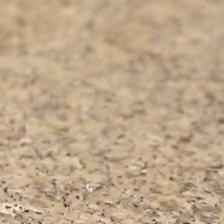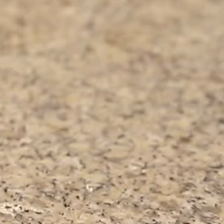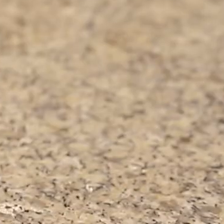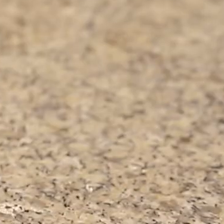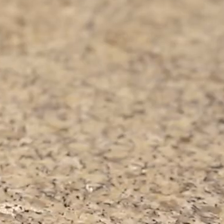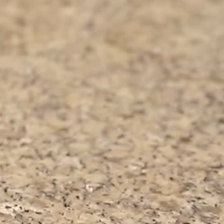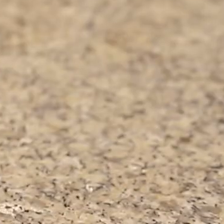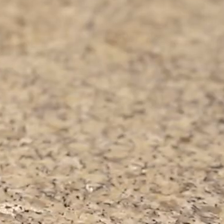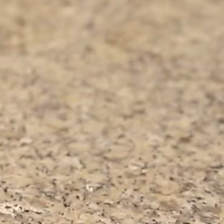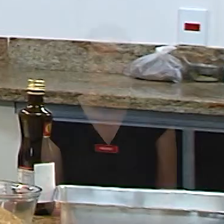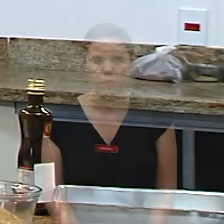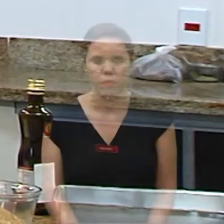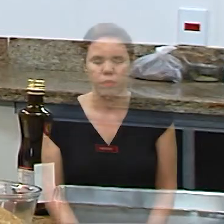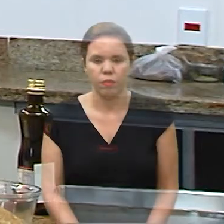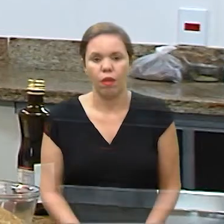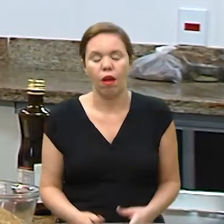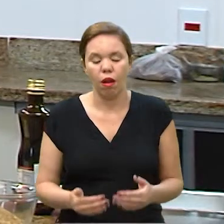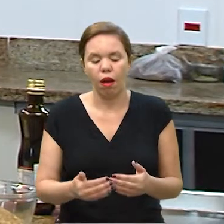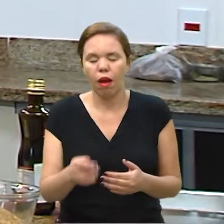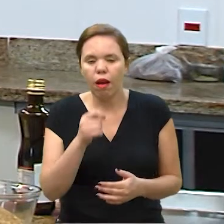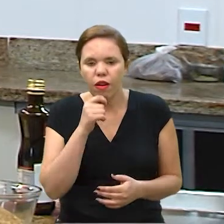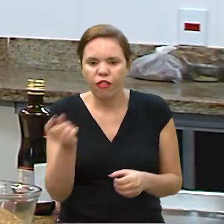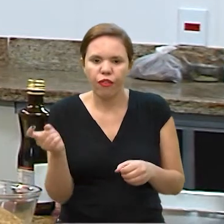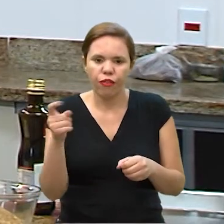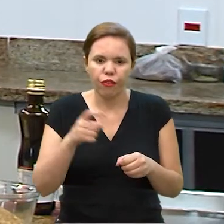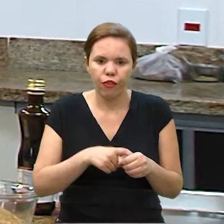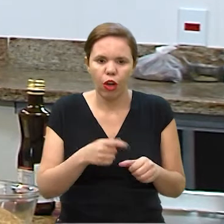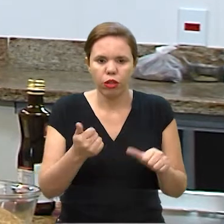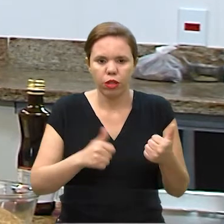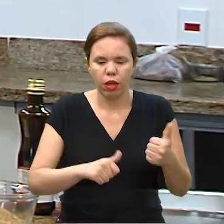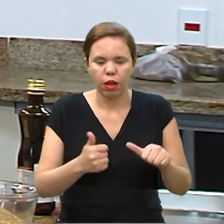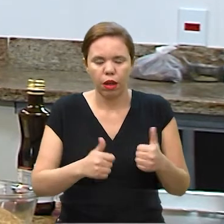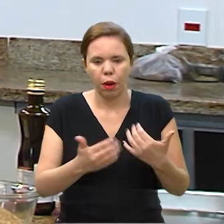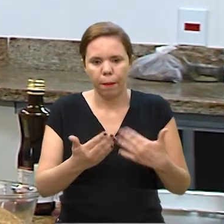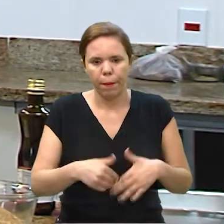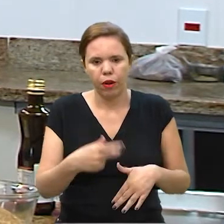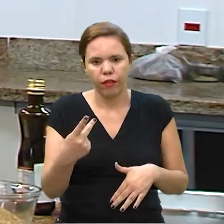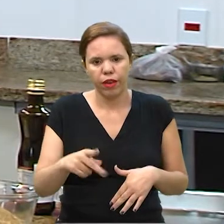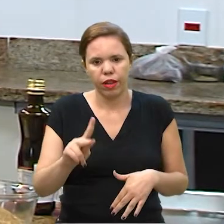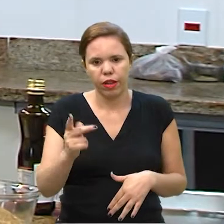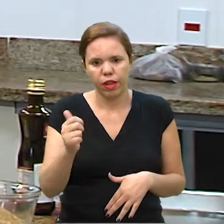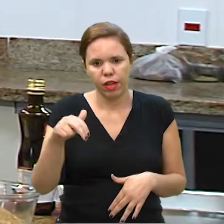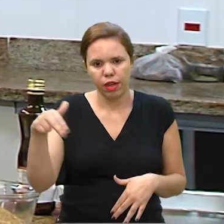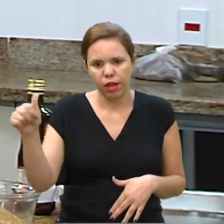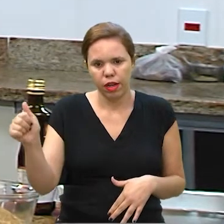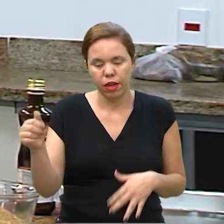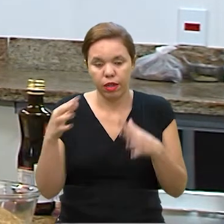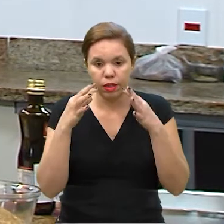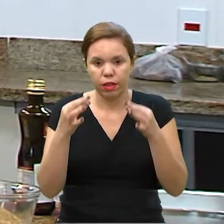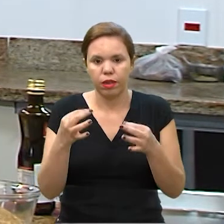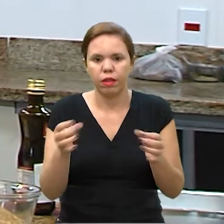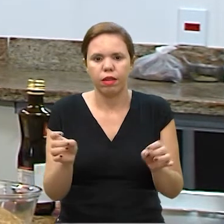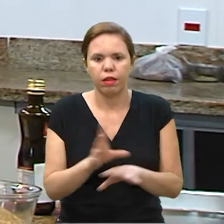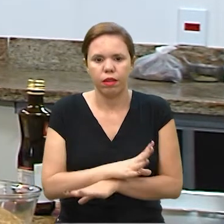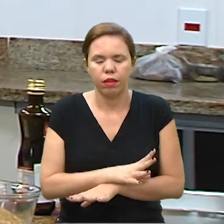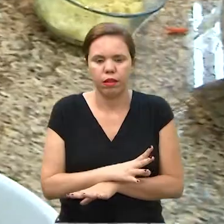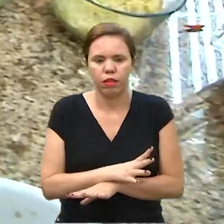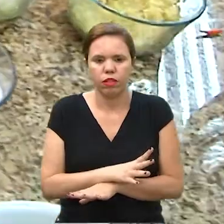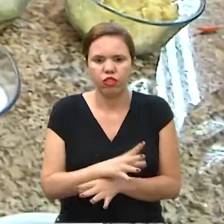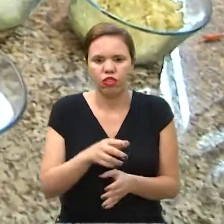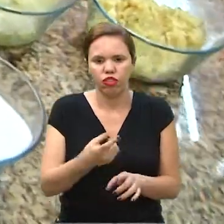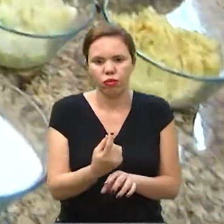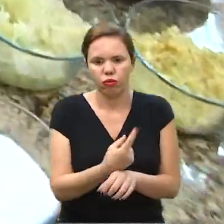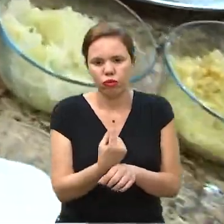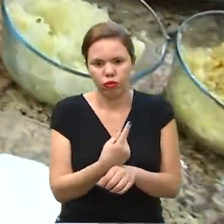de azeite. Enquanto isso, de volta à prova da Hanna, a tensão acabou quando ela tirou da pressão os ingredientes